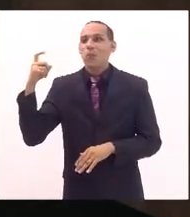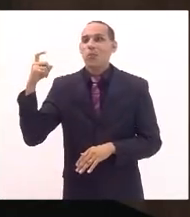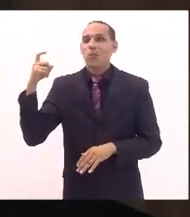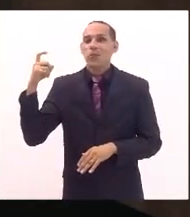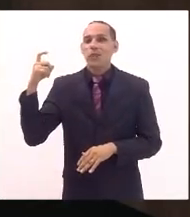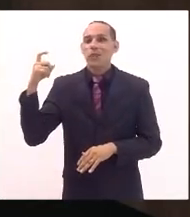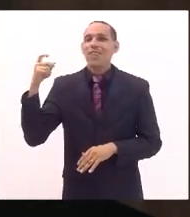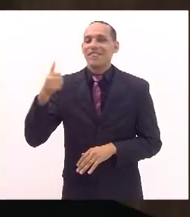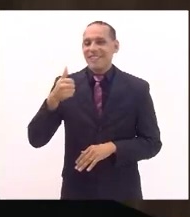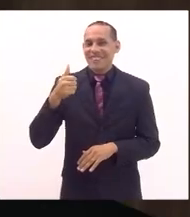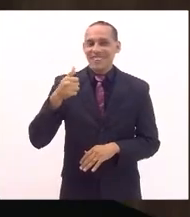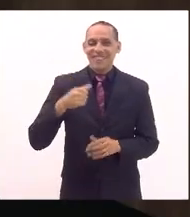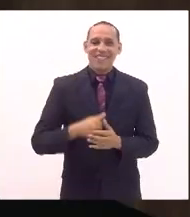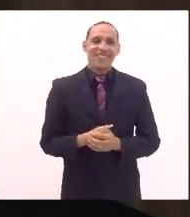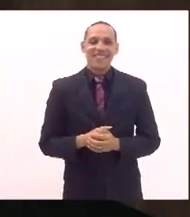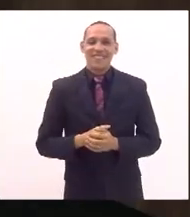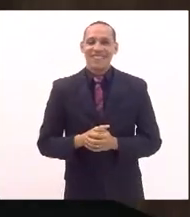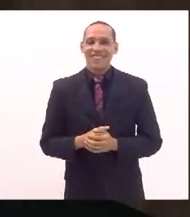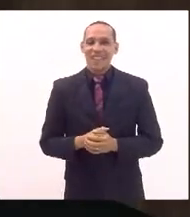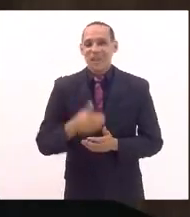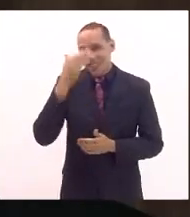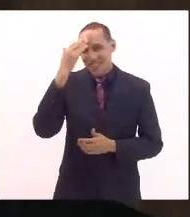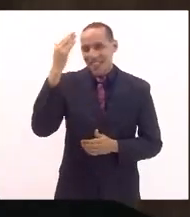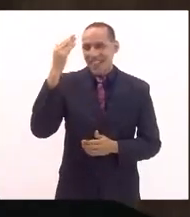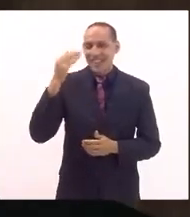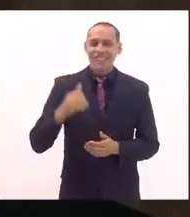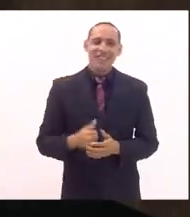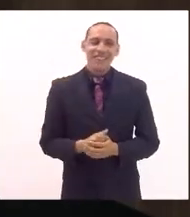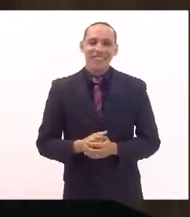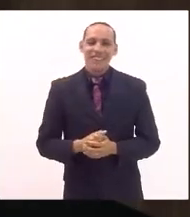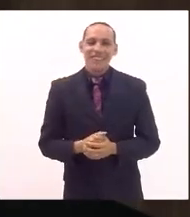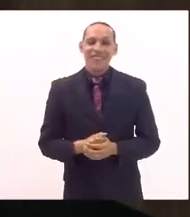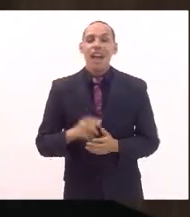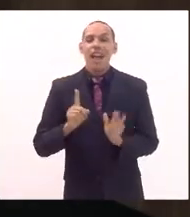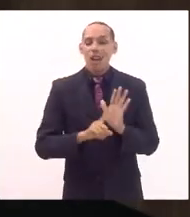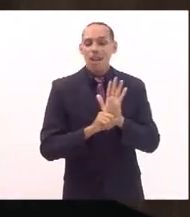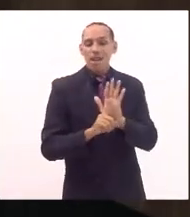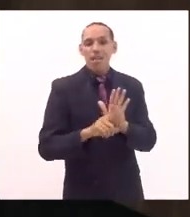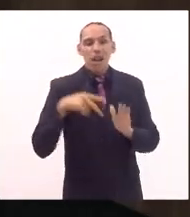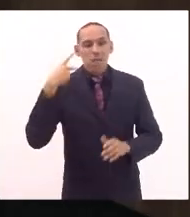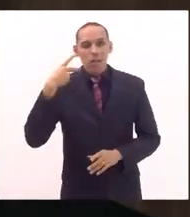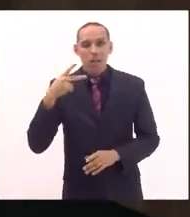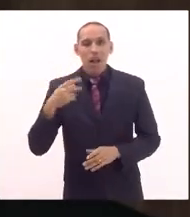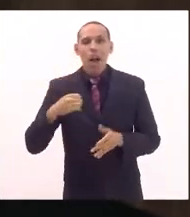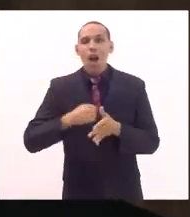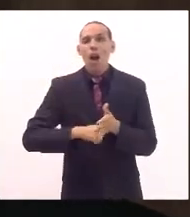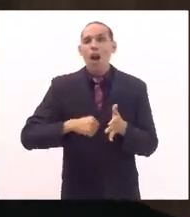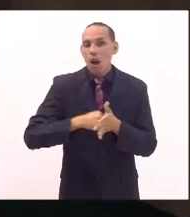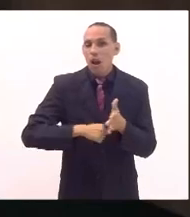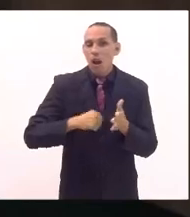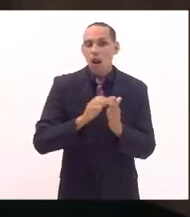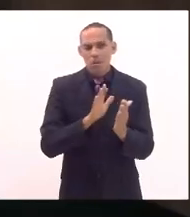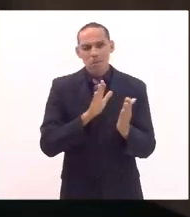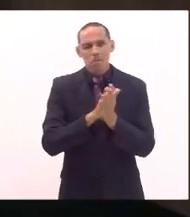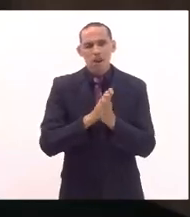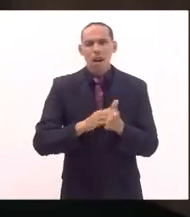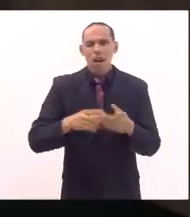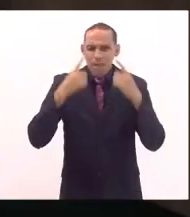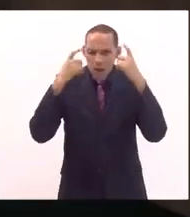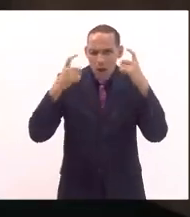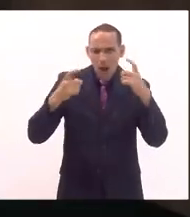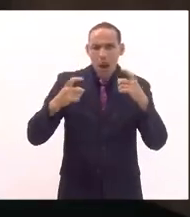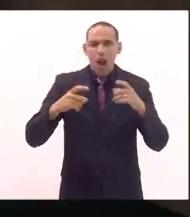som Ah tá obrigada é frente parlamentar de Combate à violência obstétrica e mortalidade